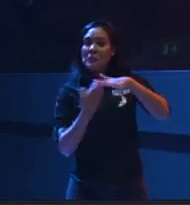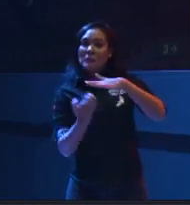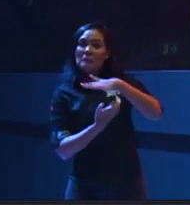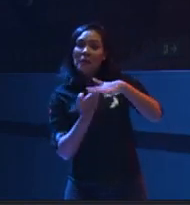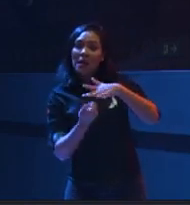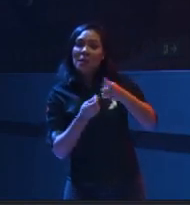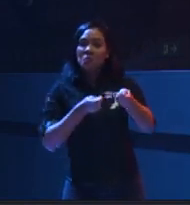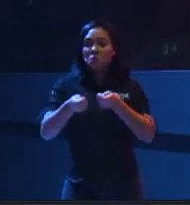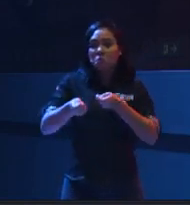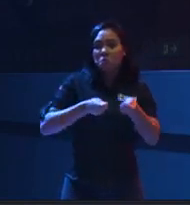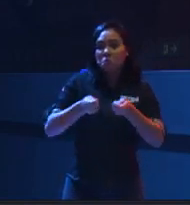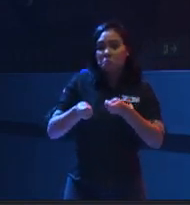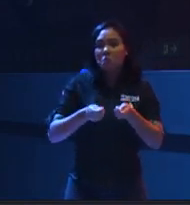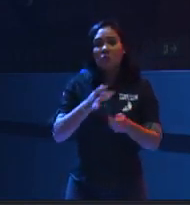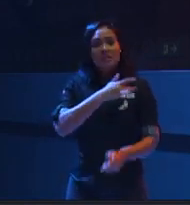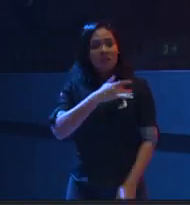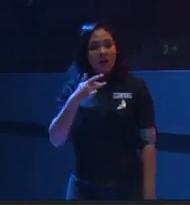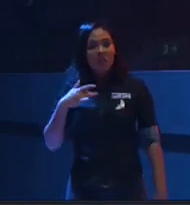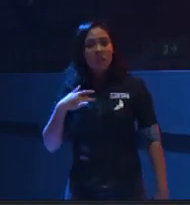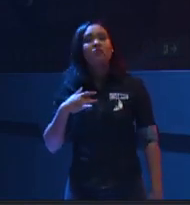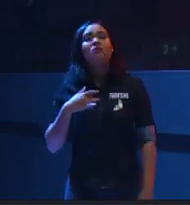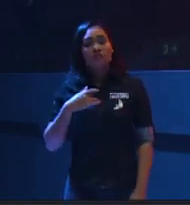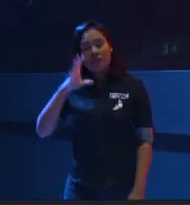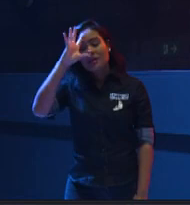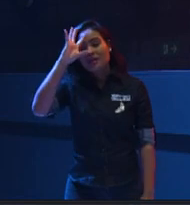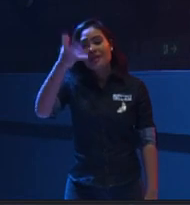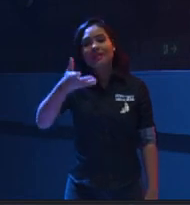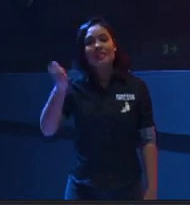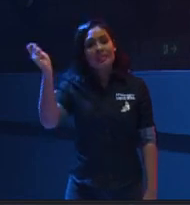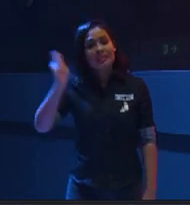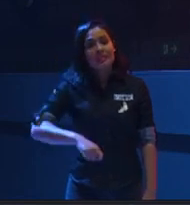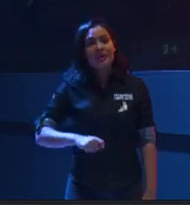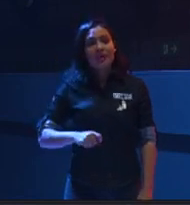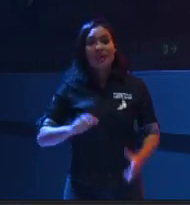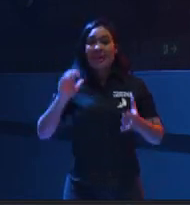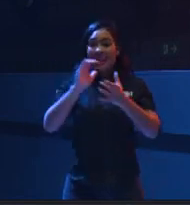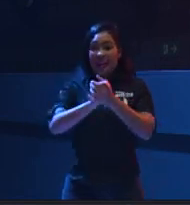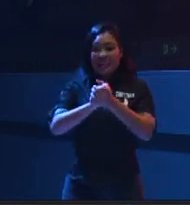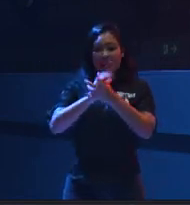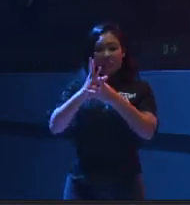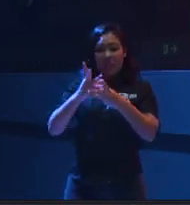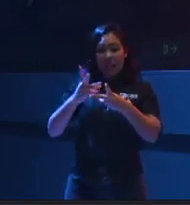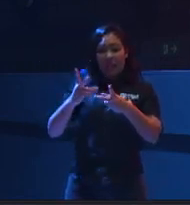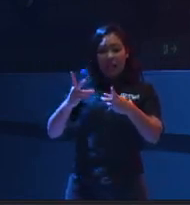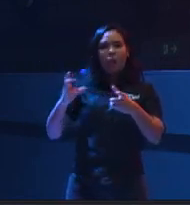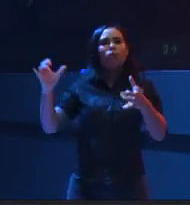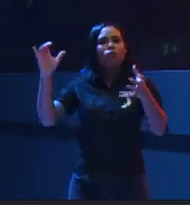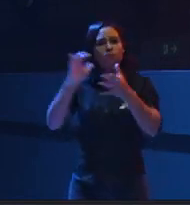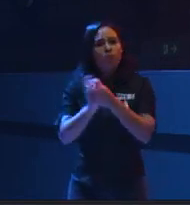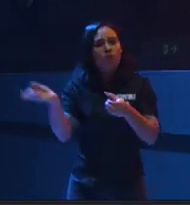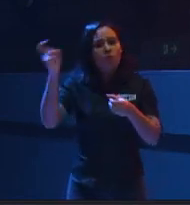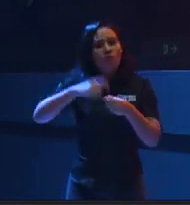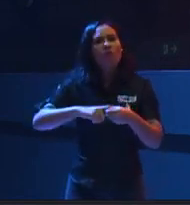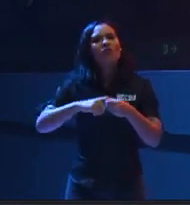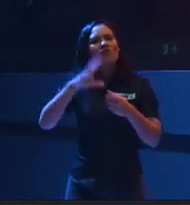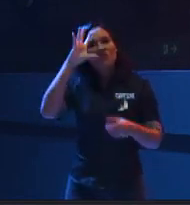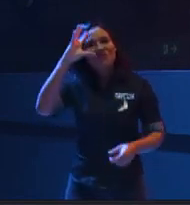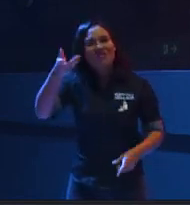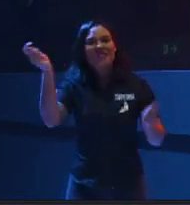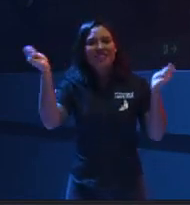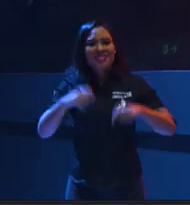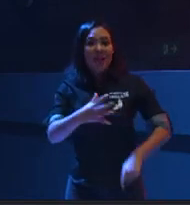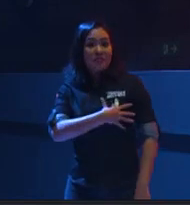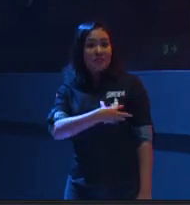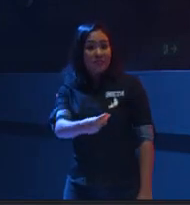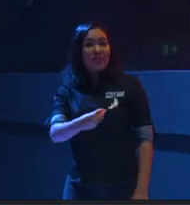ele tem uma solução para sua saúde ele tem uma solução para o seu casamento ele tem uma solução para os seus filhos ele tem